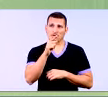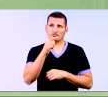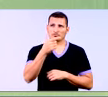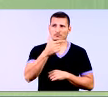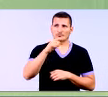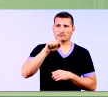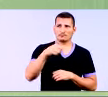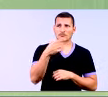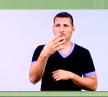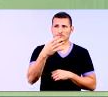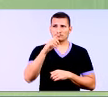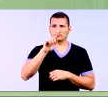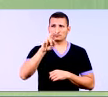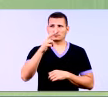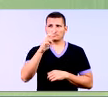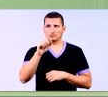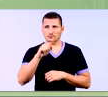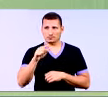2,4 GHz,